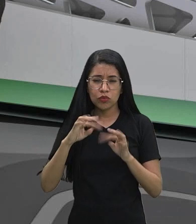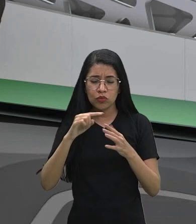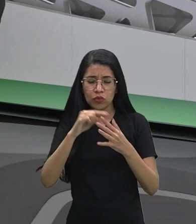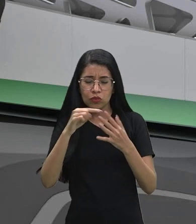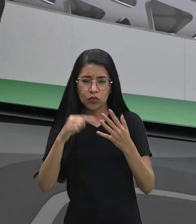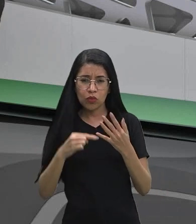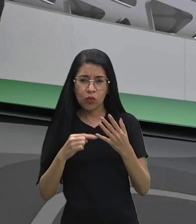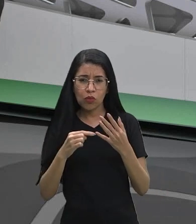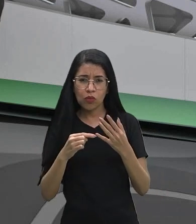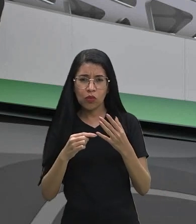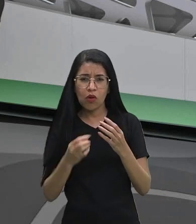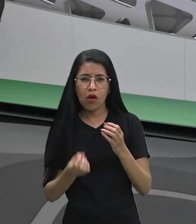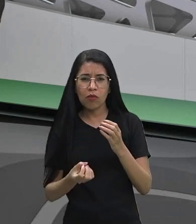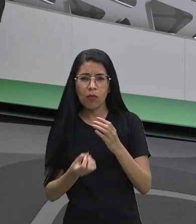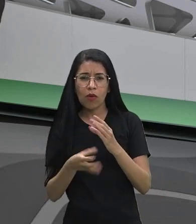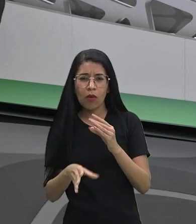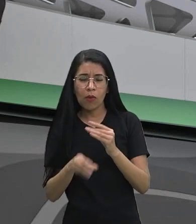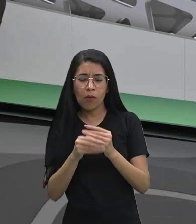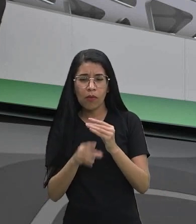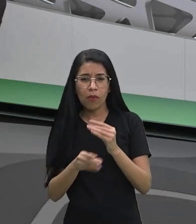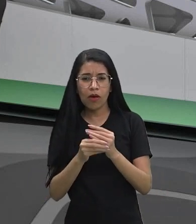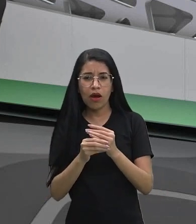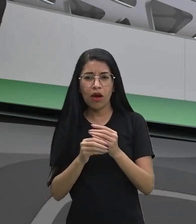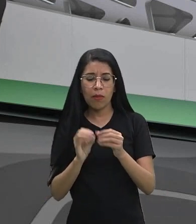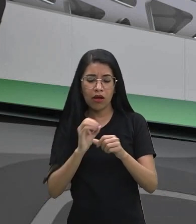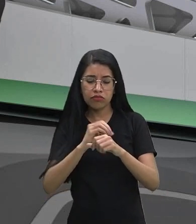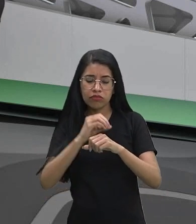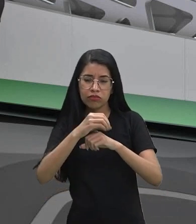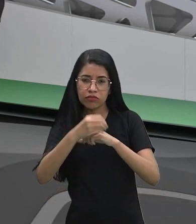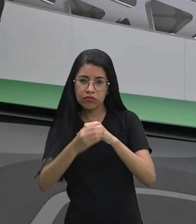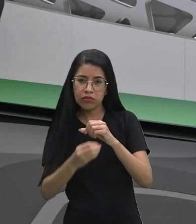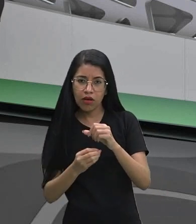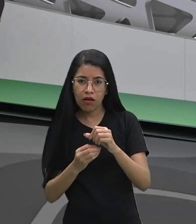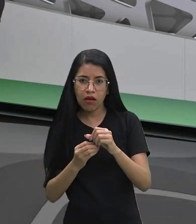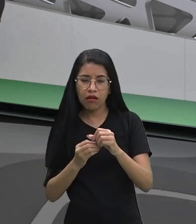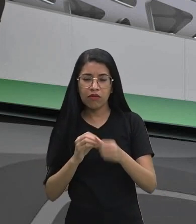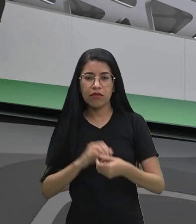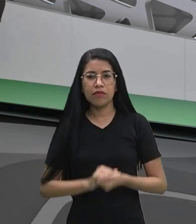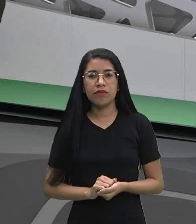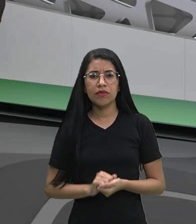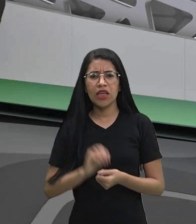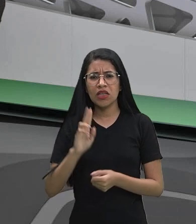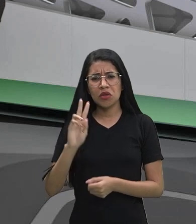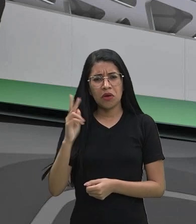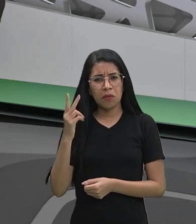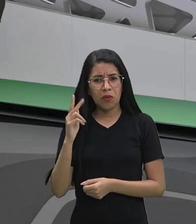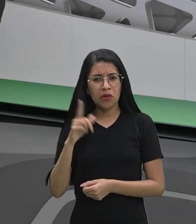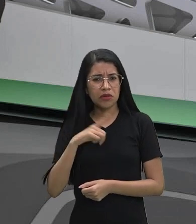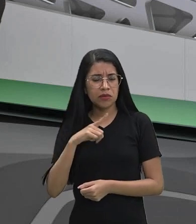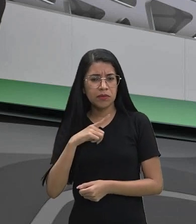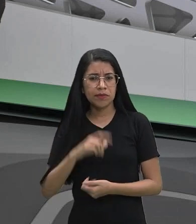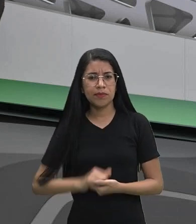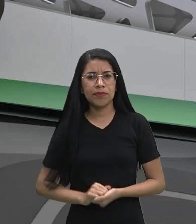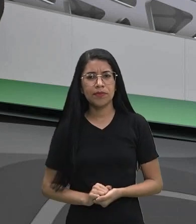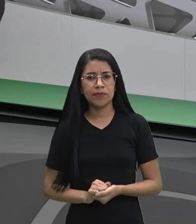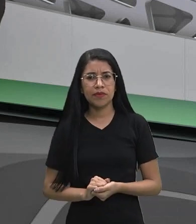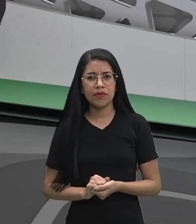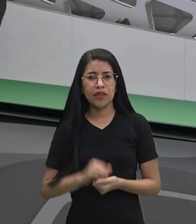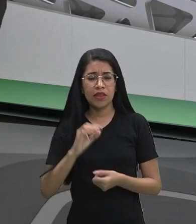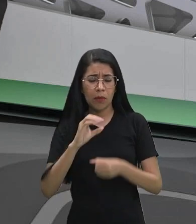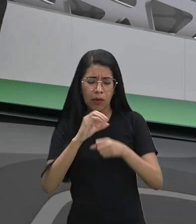que se formassem compostos ou moléculas orgânicas. Isso são hipóteses, tá, gente? E essas